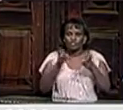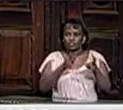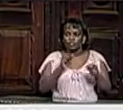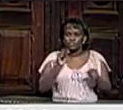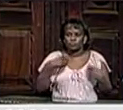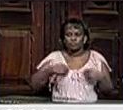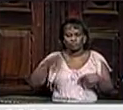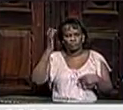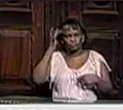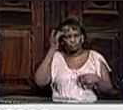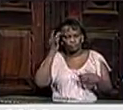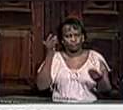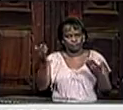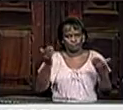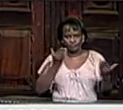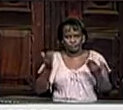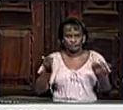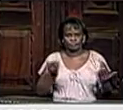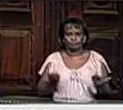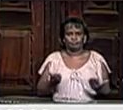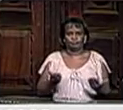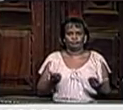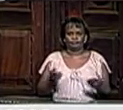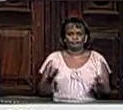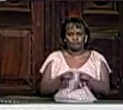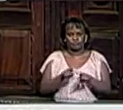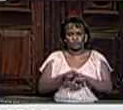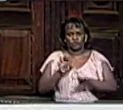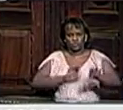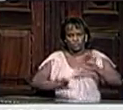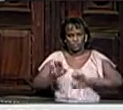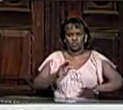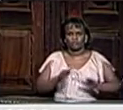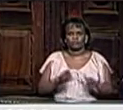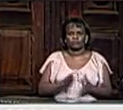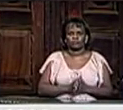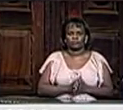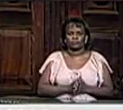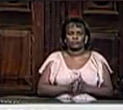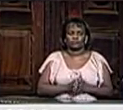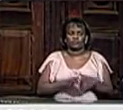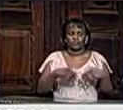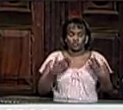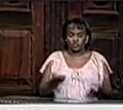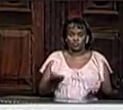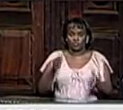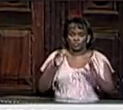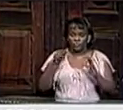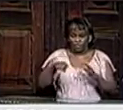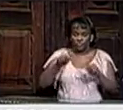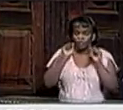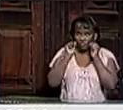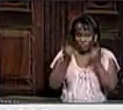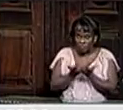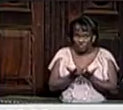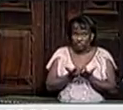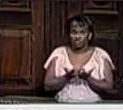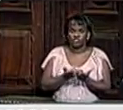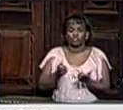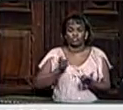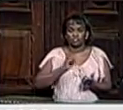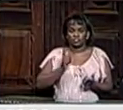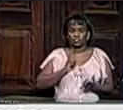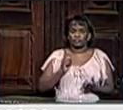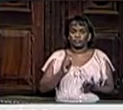bom senso e moderação. E esta casa tem